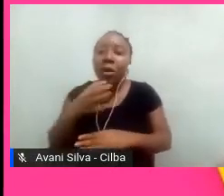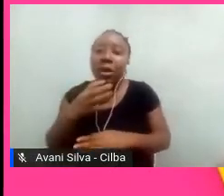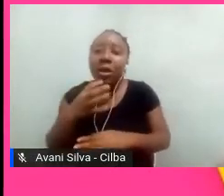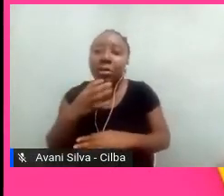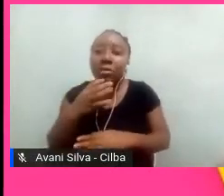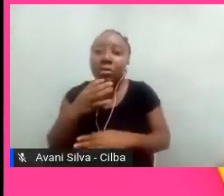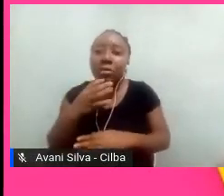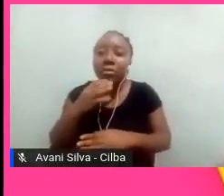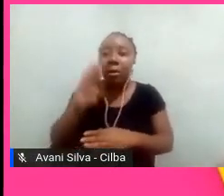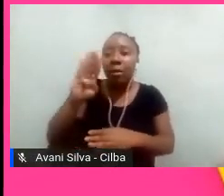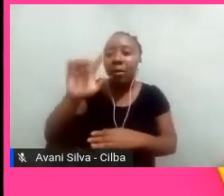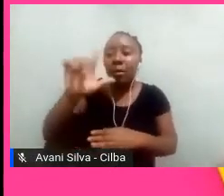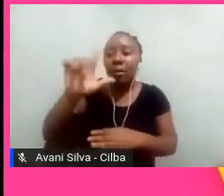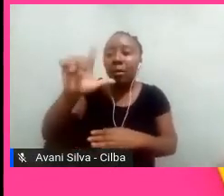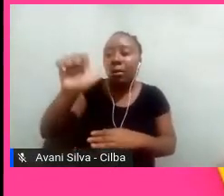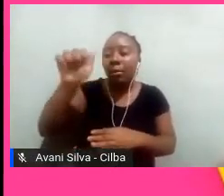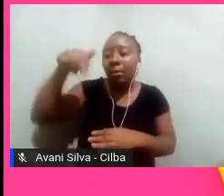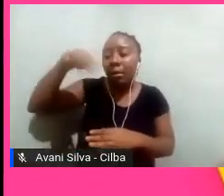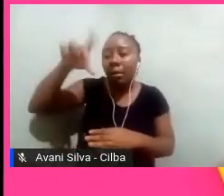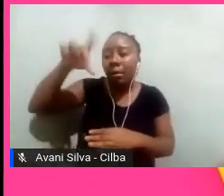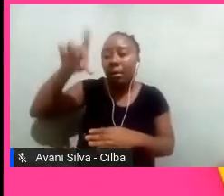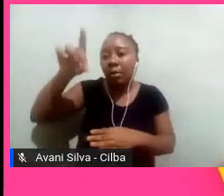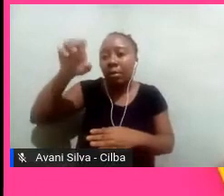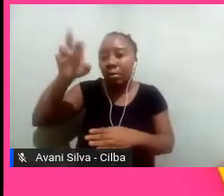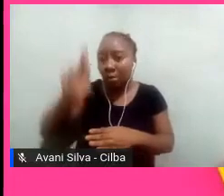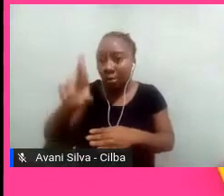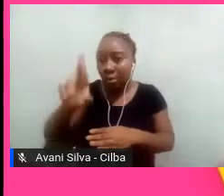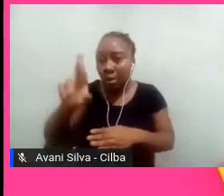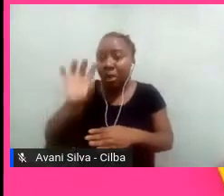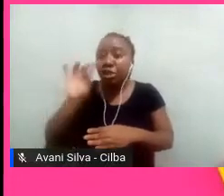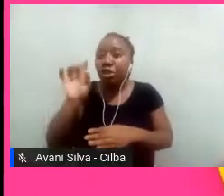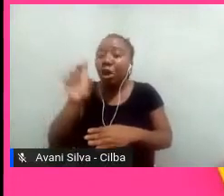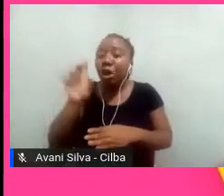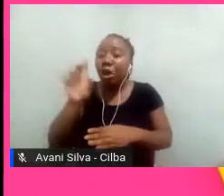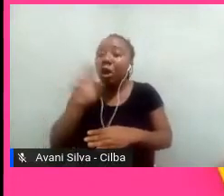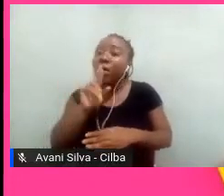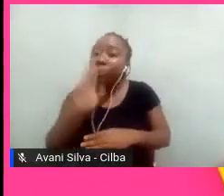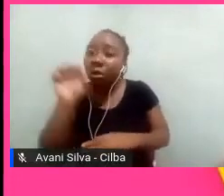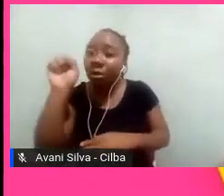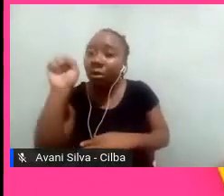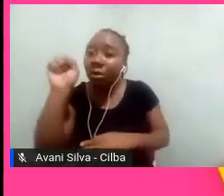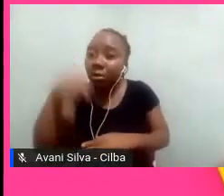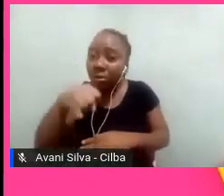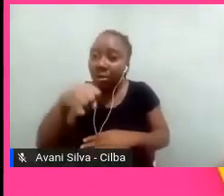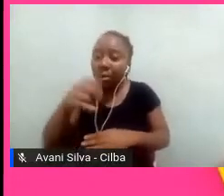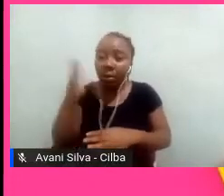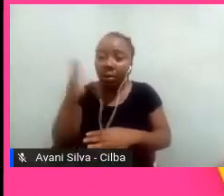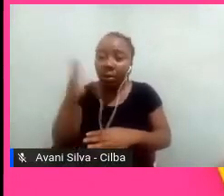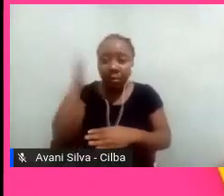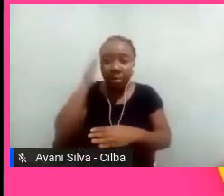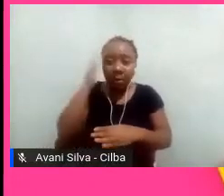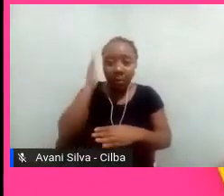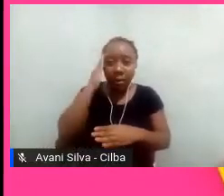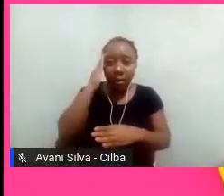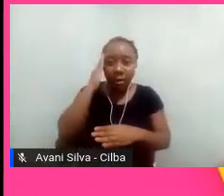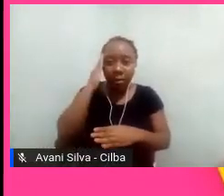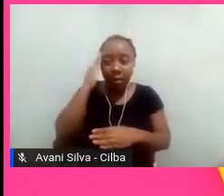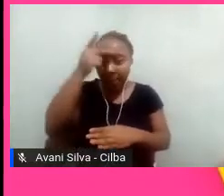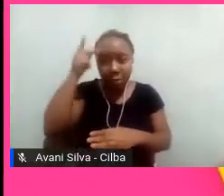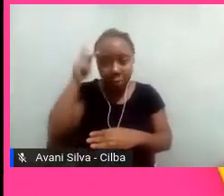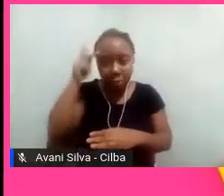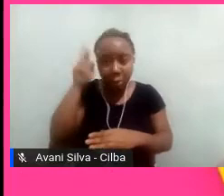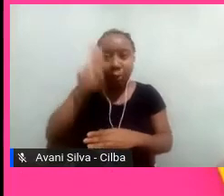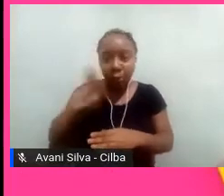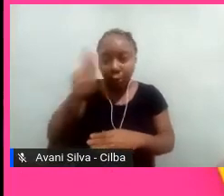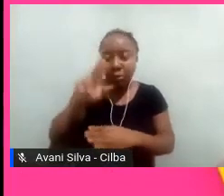Se tiver, pode responder que sim, só para aparecer para mim aqui, para eu entender que tem pessoas aí que usam